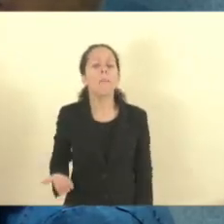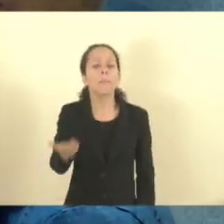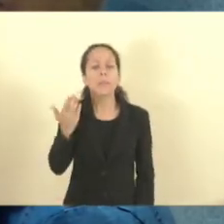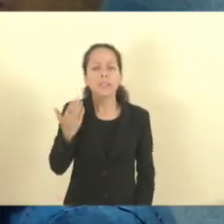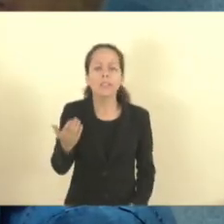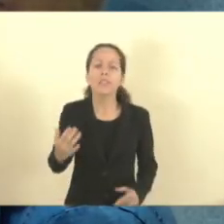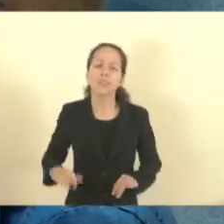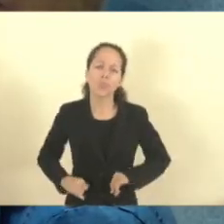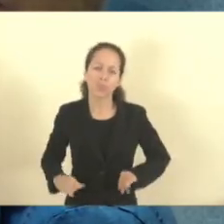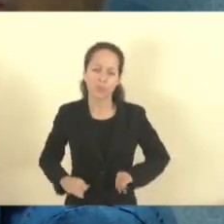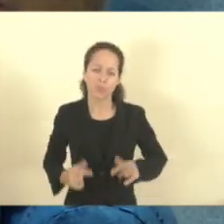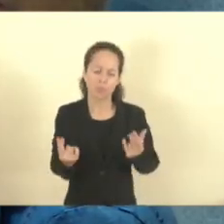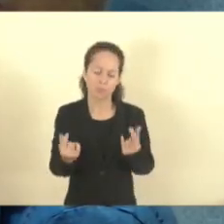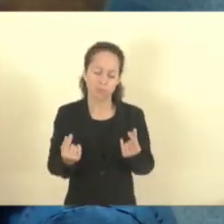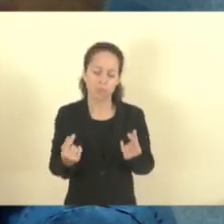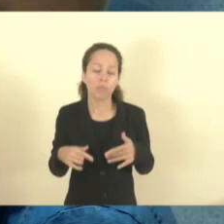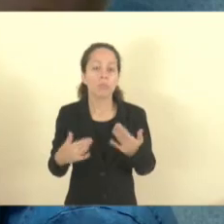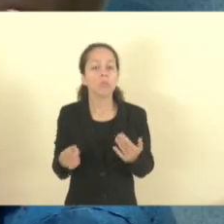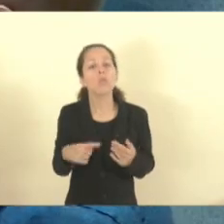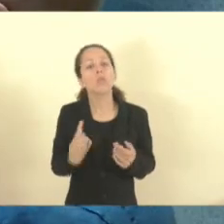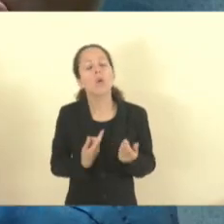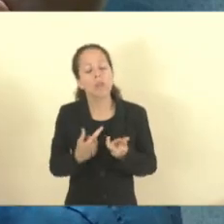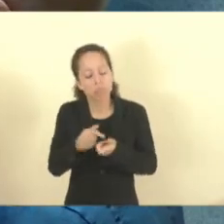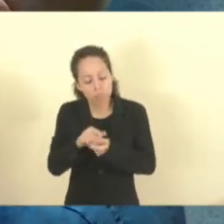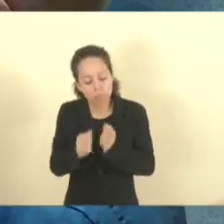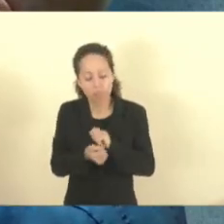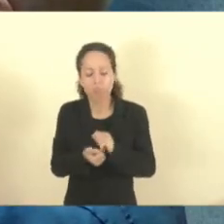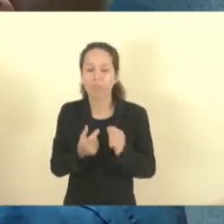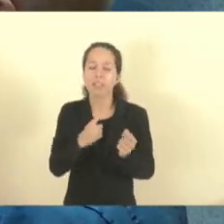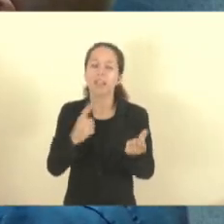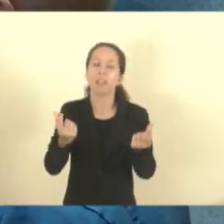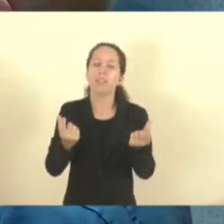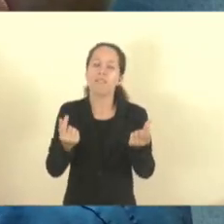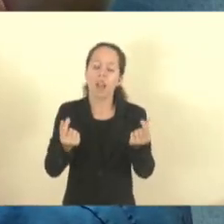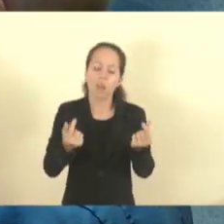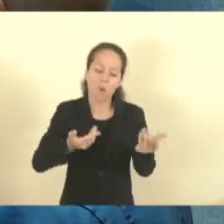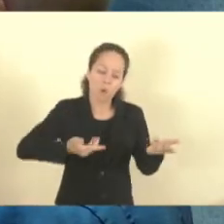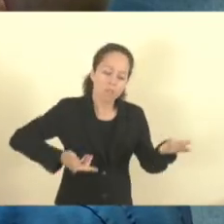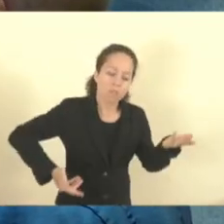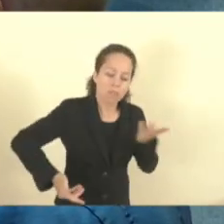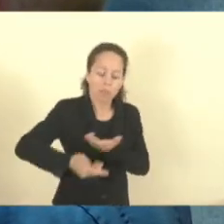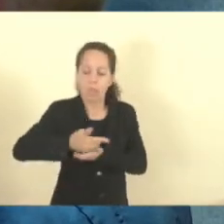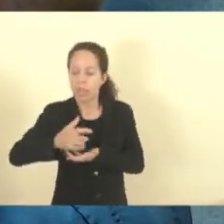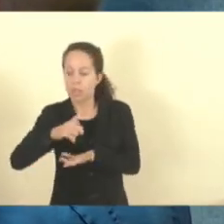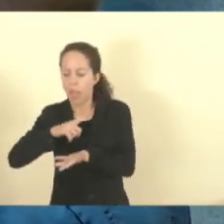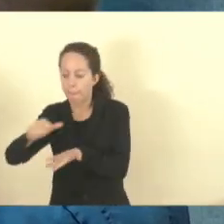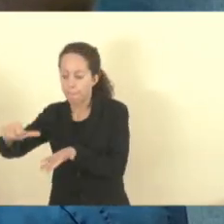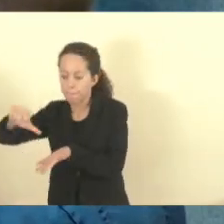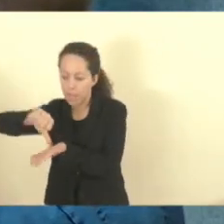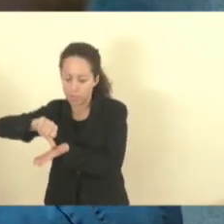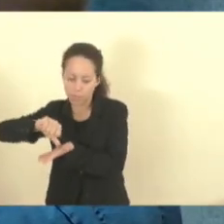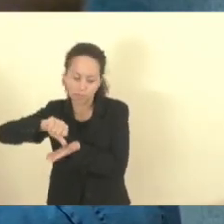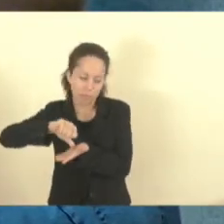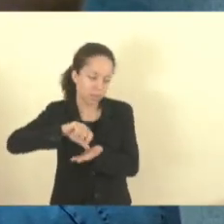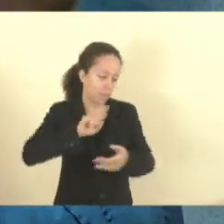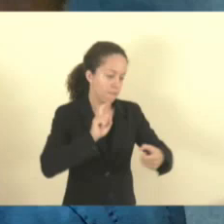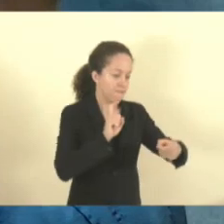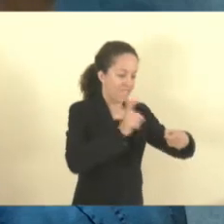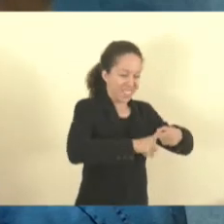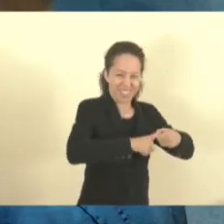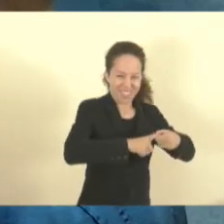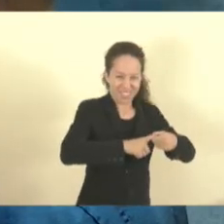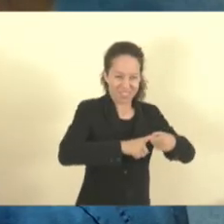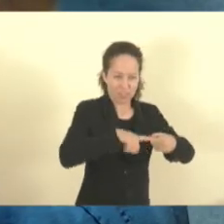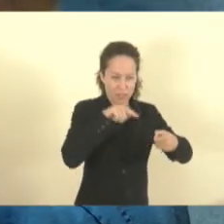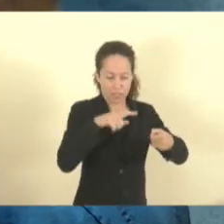gente ajusta para que as transações que ocorram entre uma matriz e filial com o mesmo CNPJ, onde